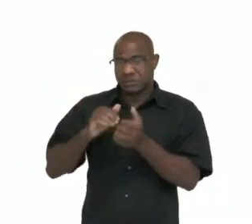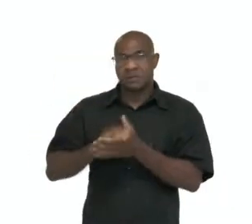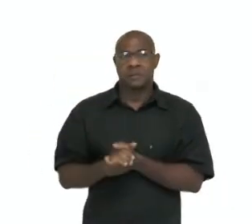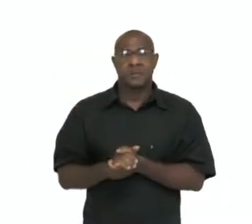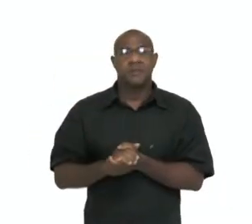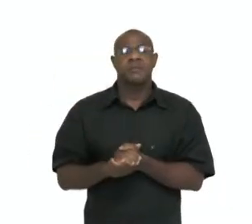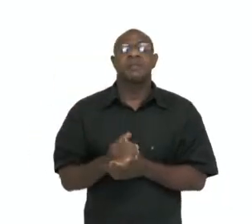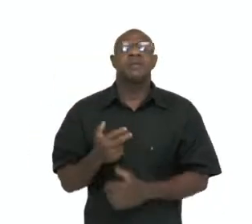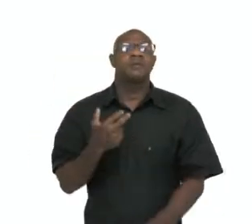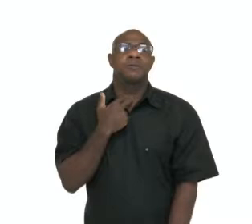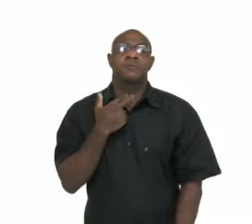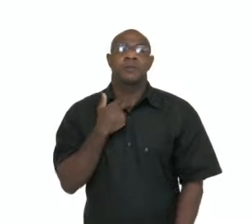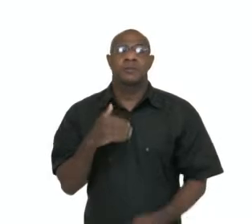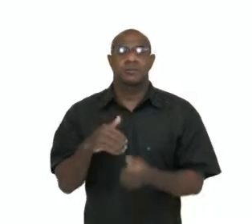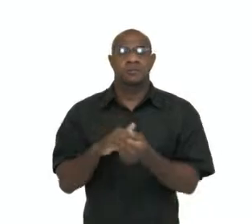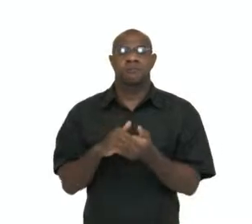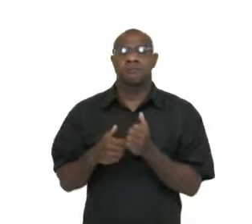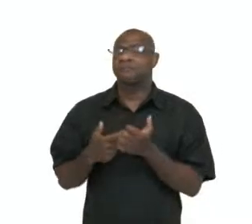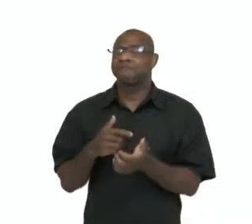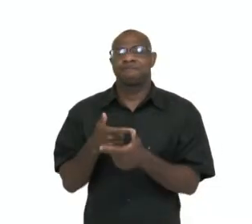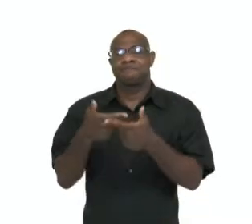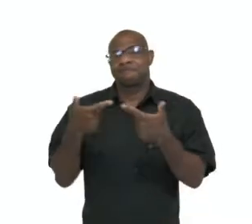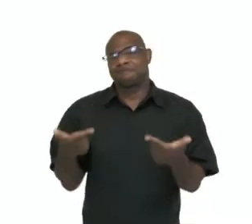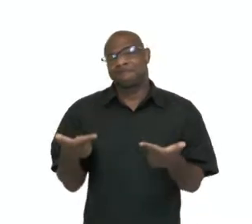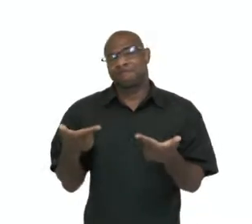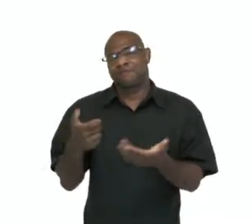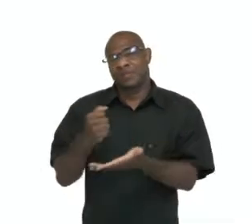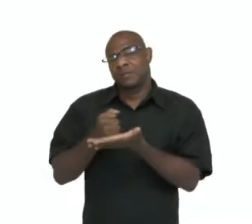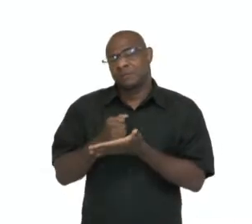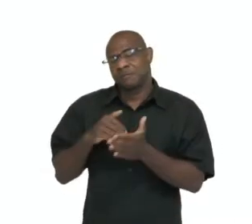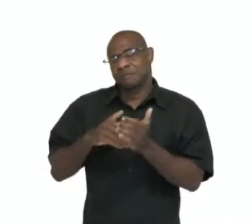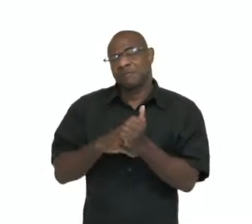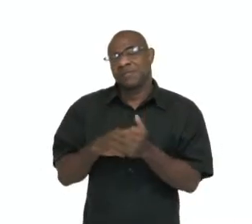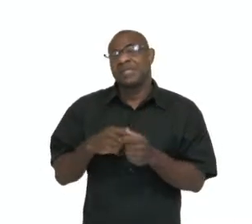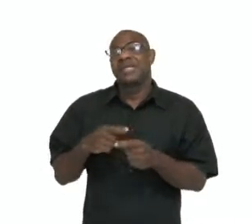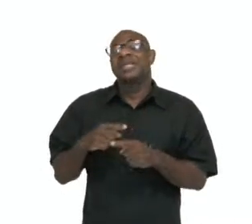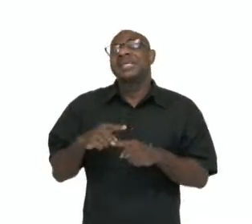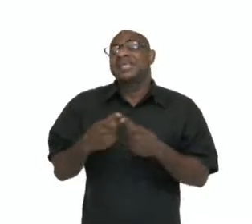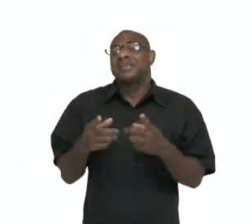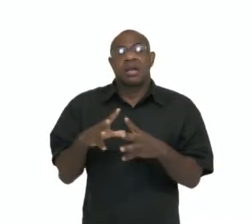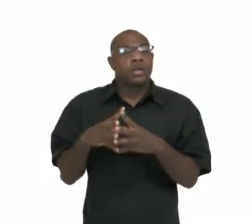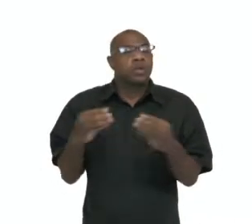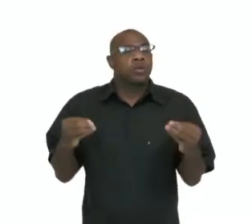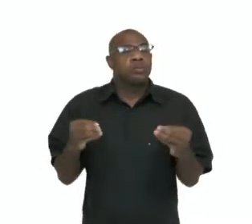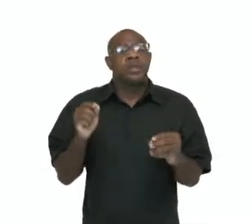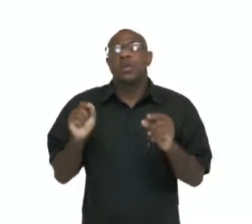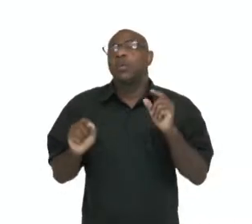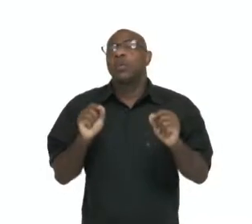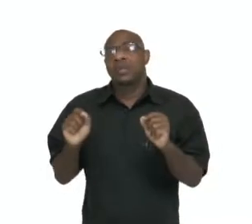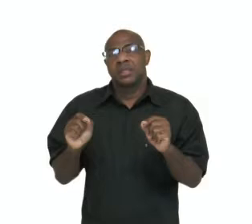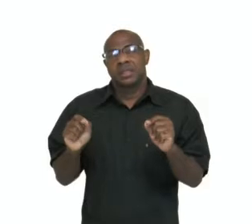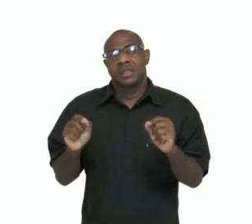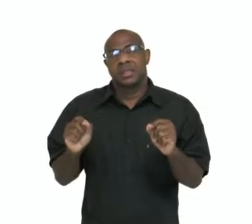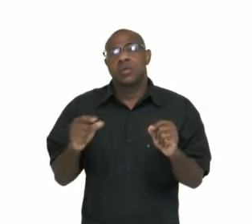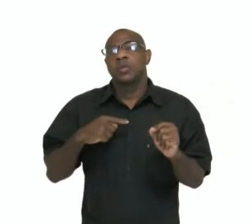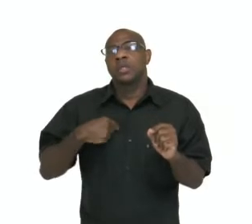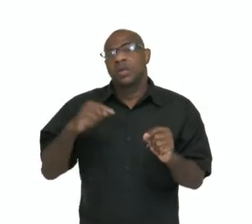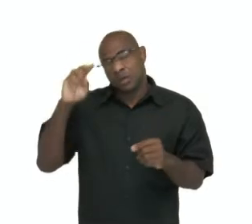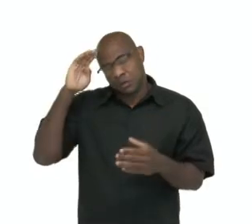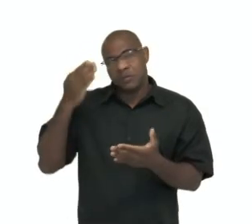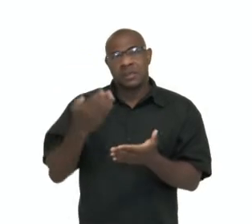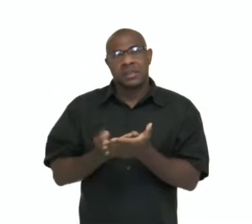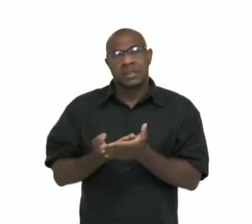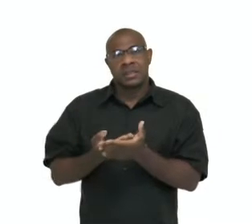não posso contar com a sorte e deixar desaparecer comigo o que a confiei à